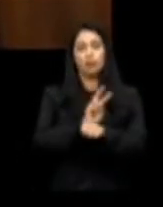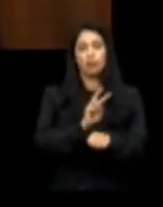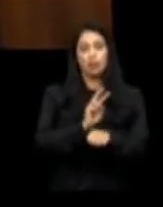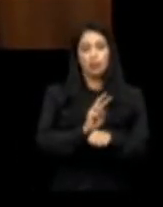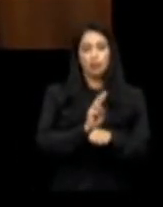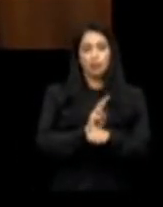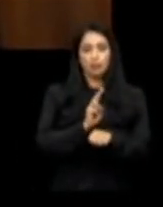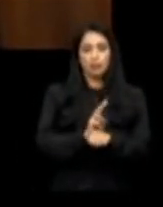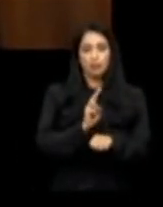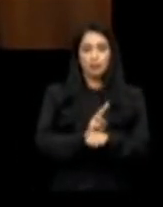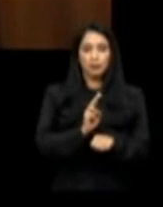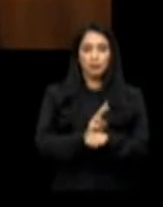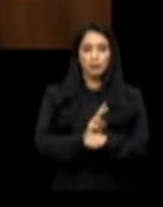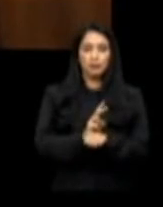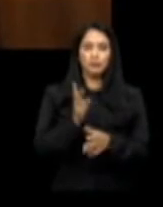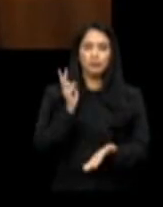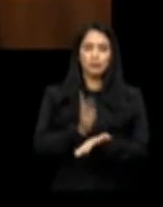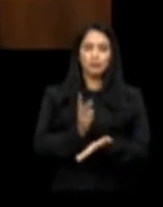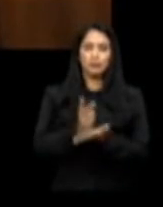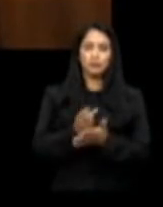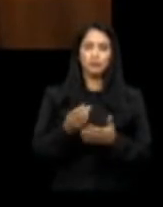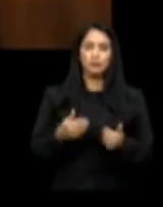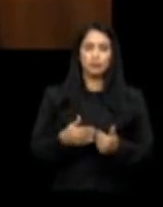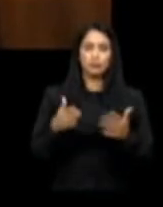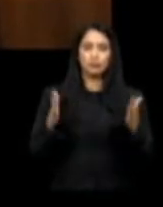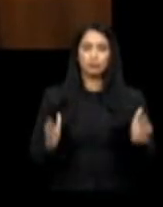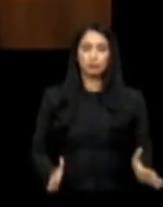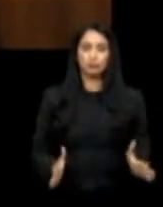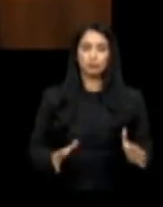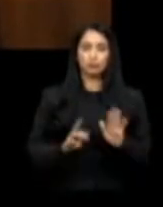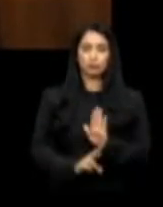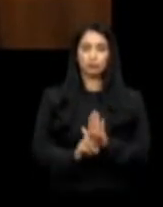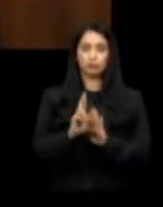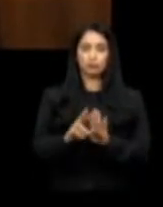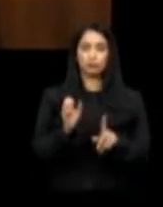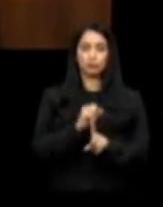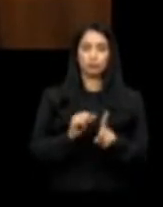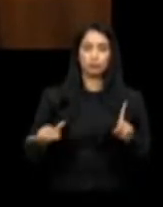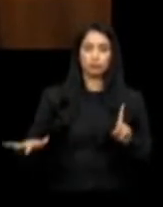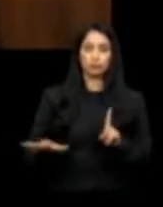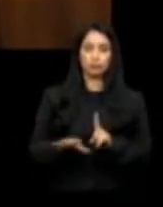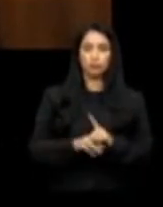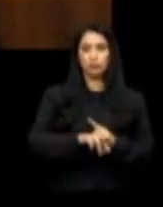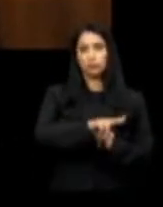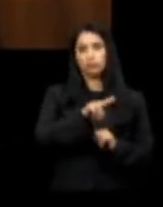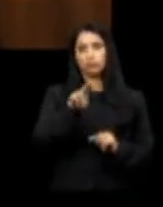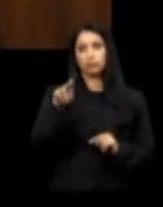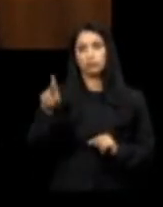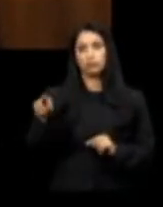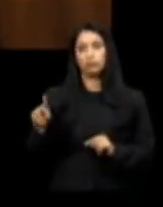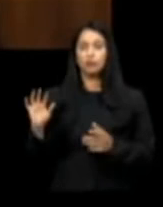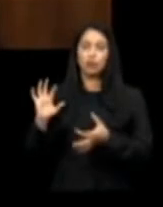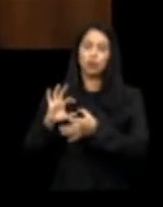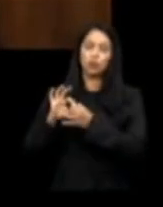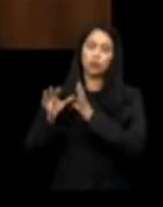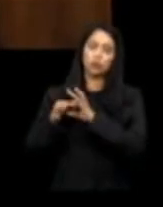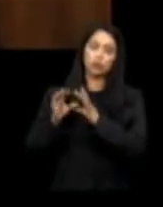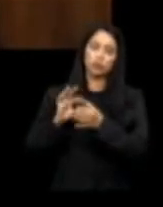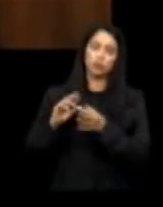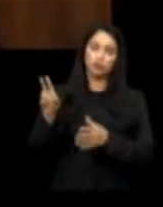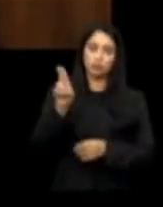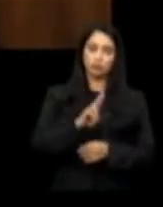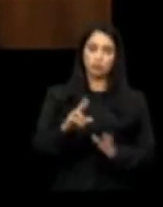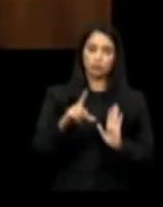e permanentemente aberta às referências sociais e aos múltiplos contextos de uso. Como bem destacado